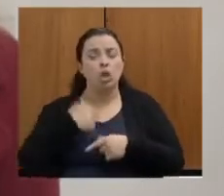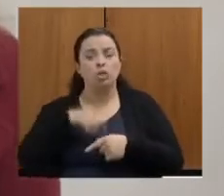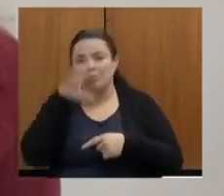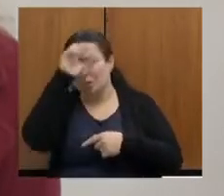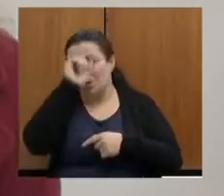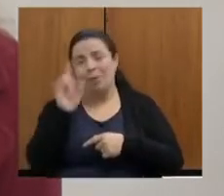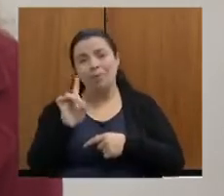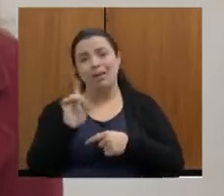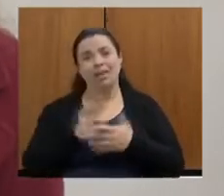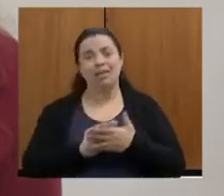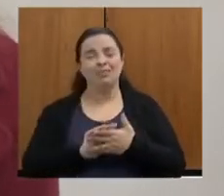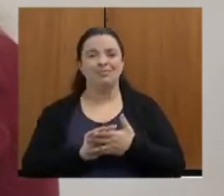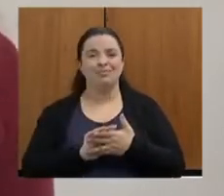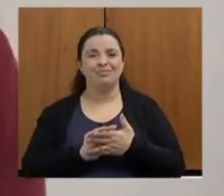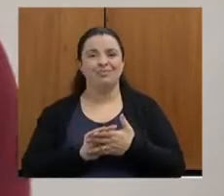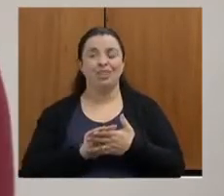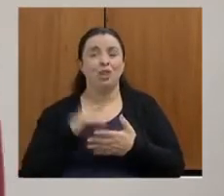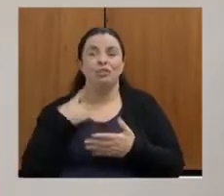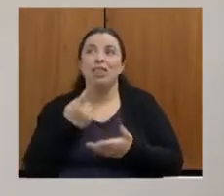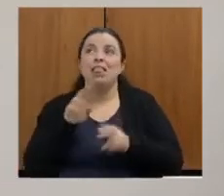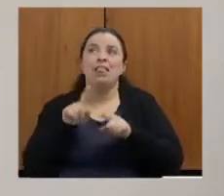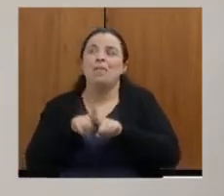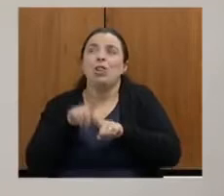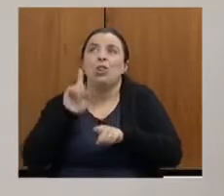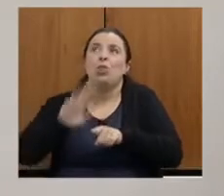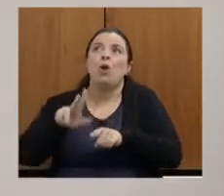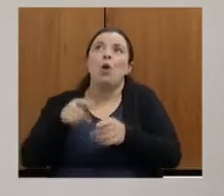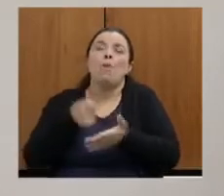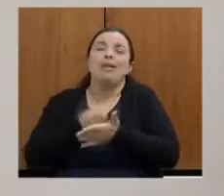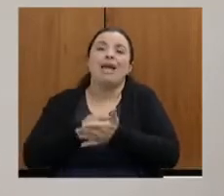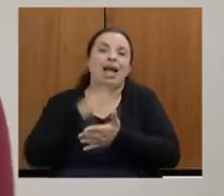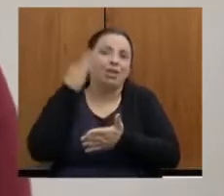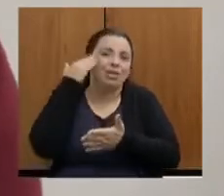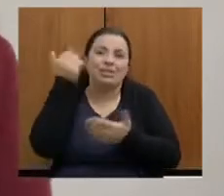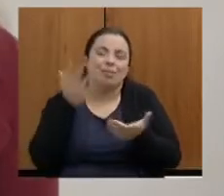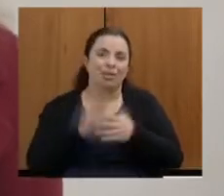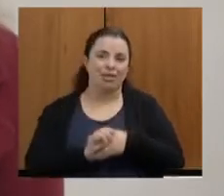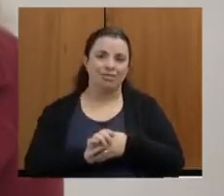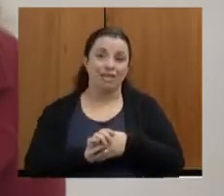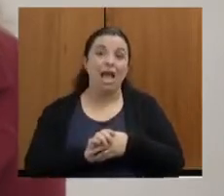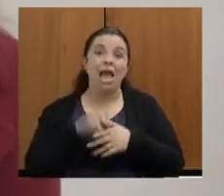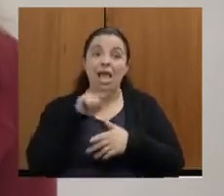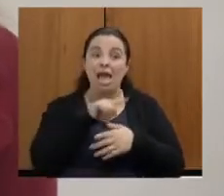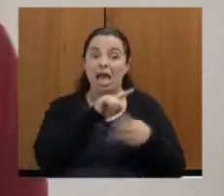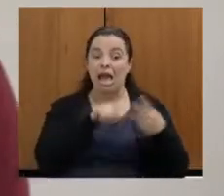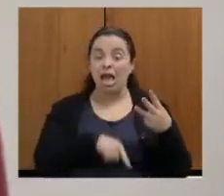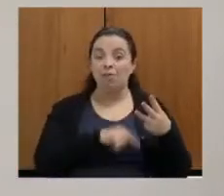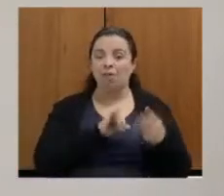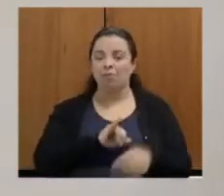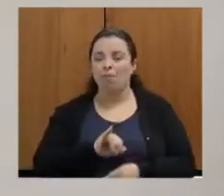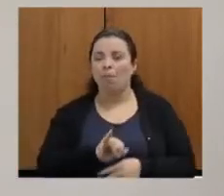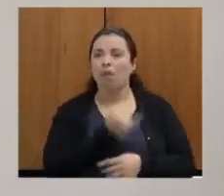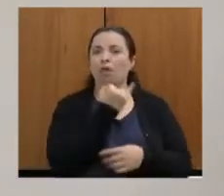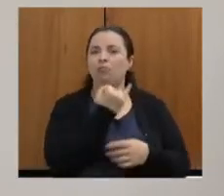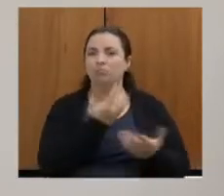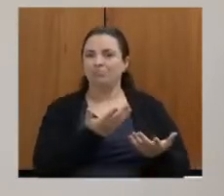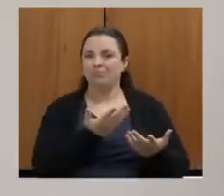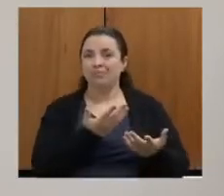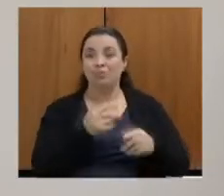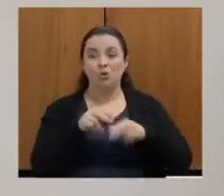saber mas as mineradoras elas elas se aproveitam dessa nossa ausência o